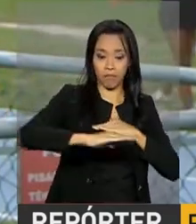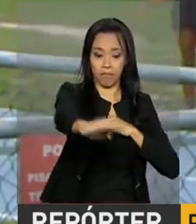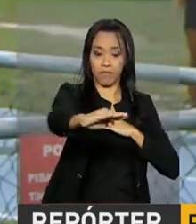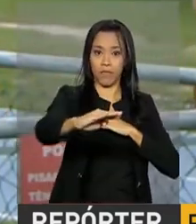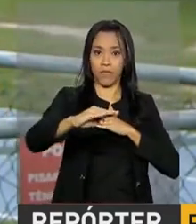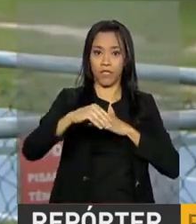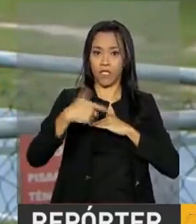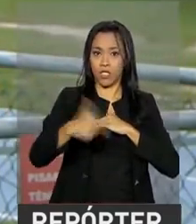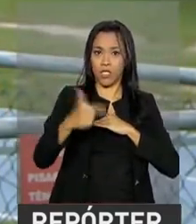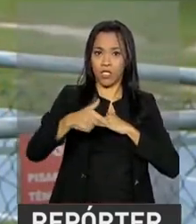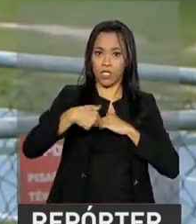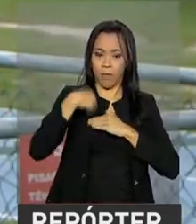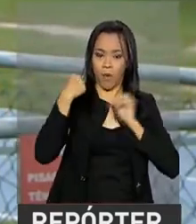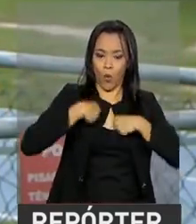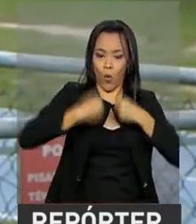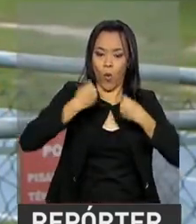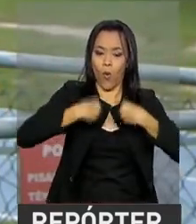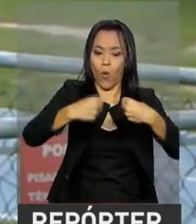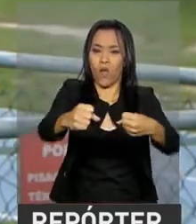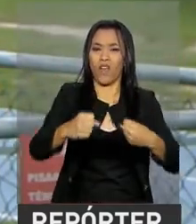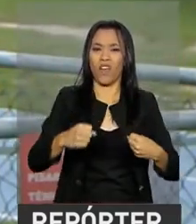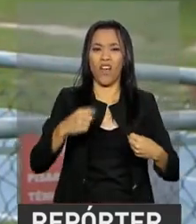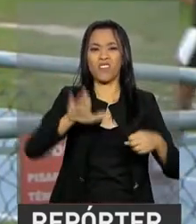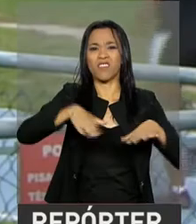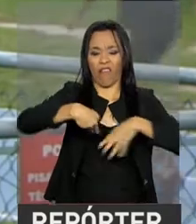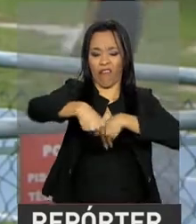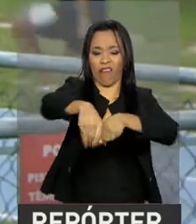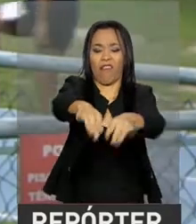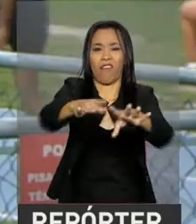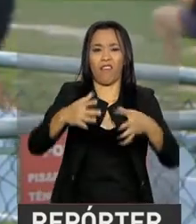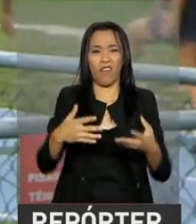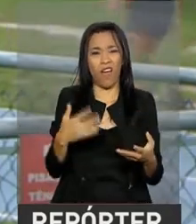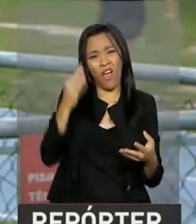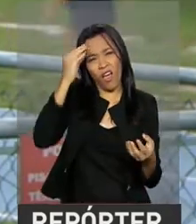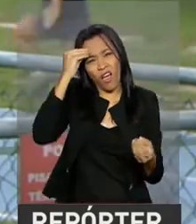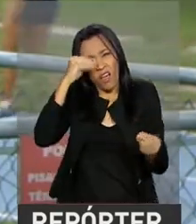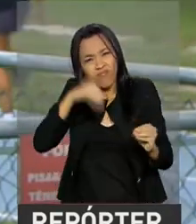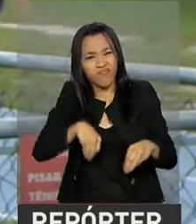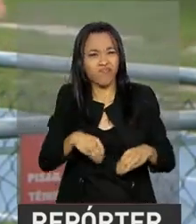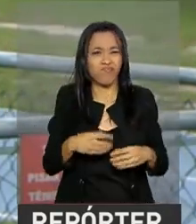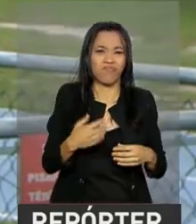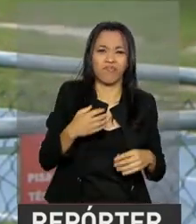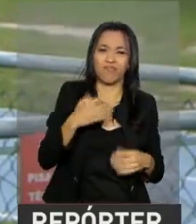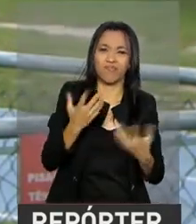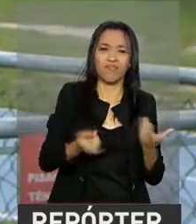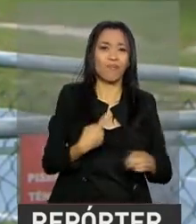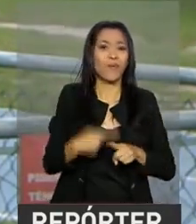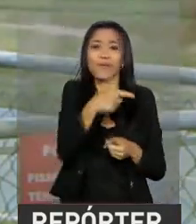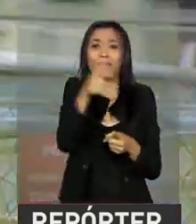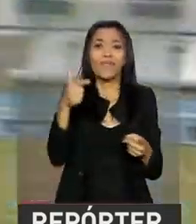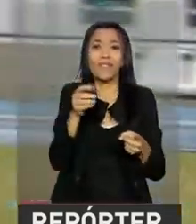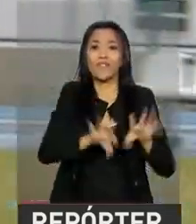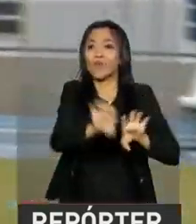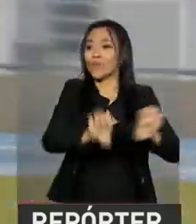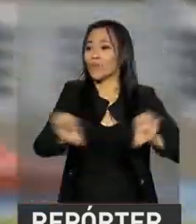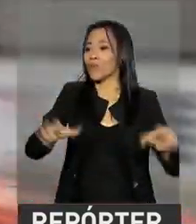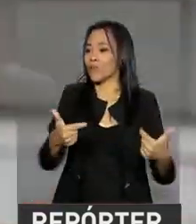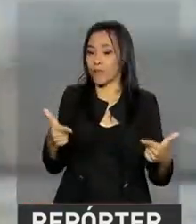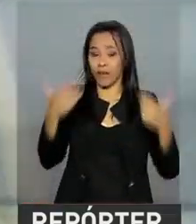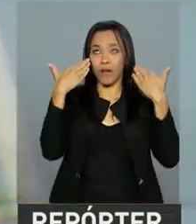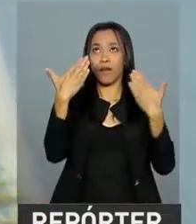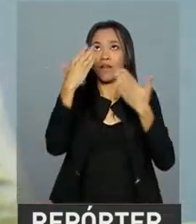carvão a pista de areia e acaba desmotivando por falta de estrutura e graças a deus